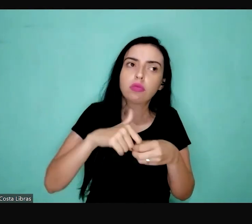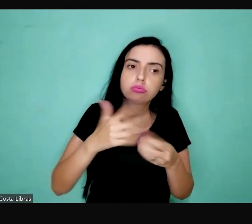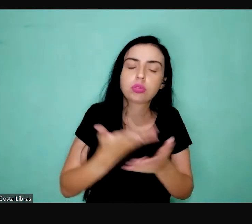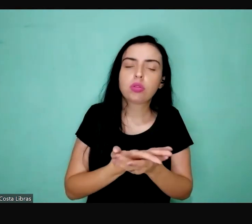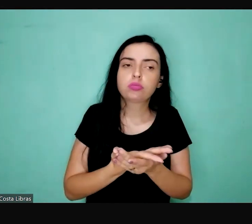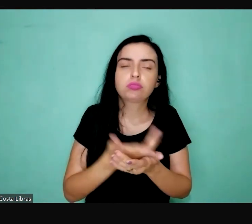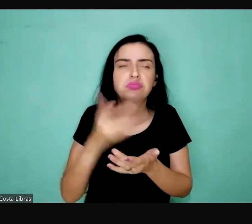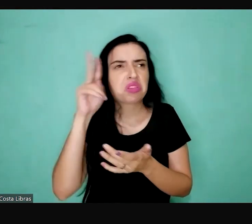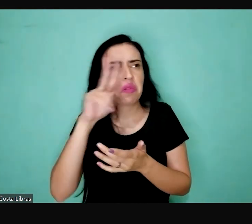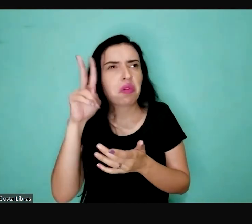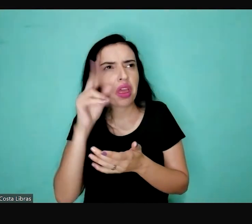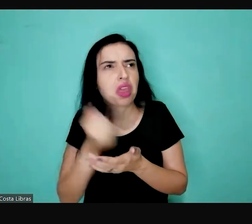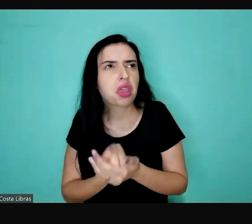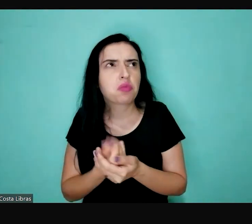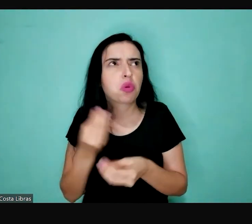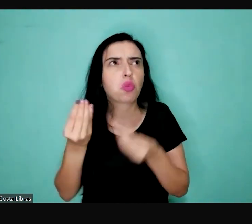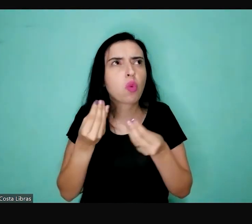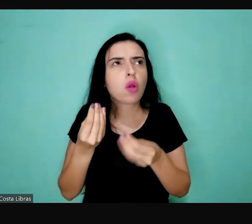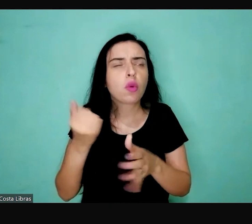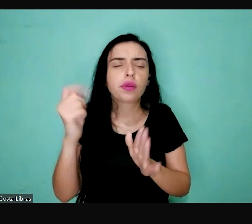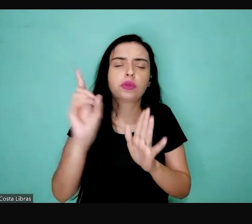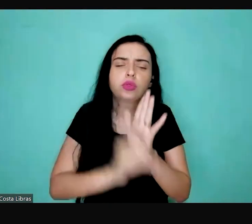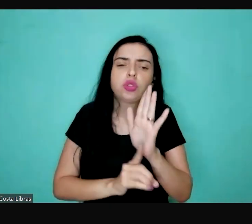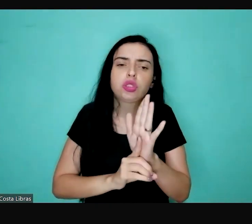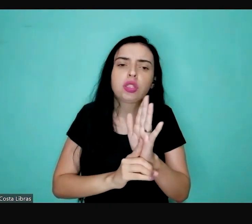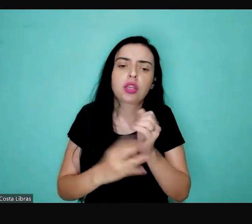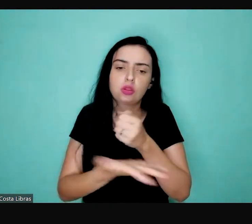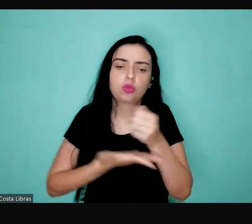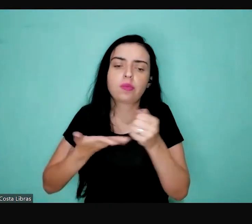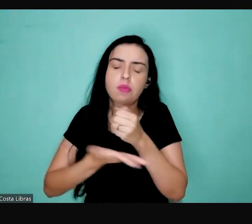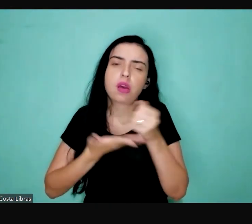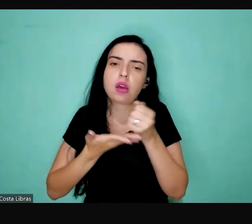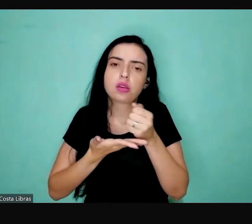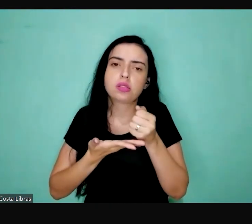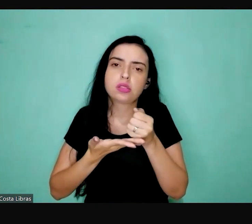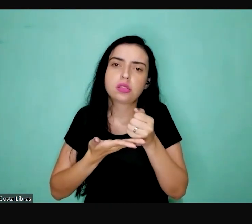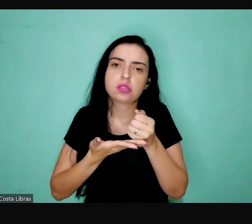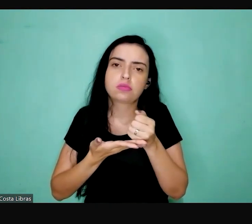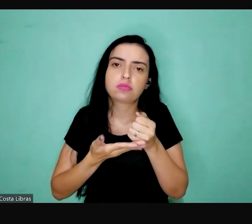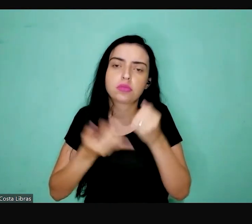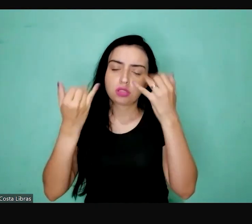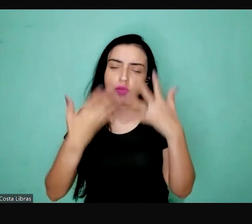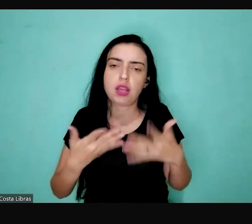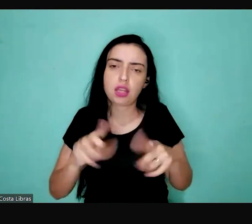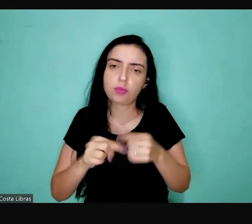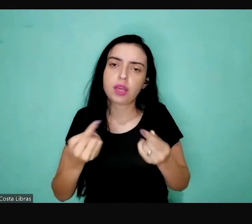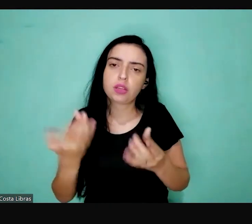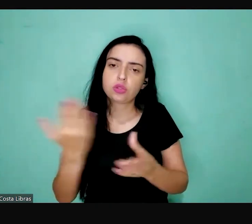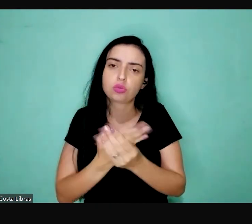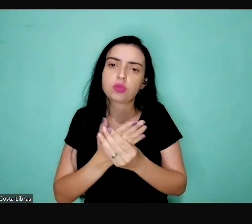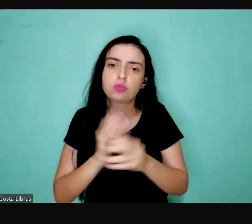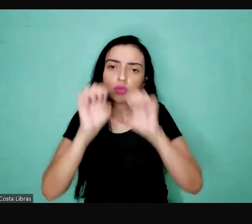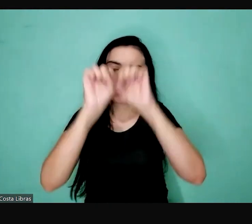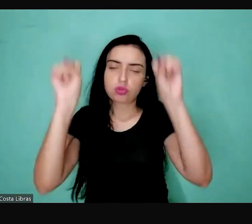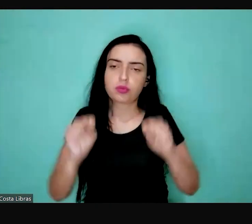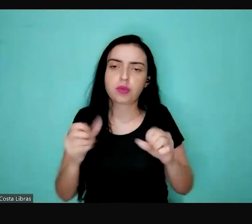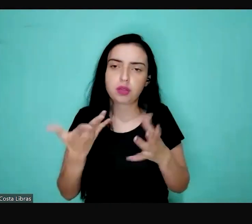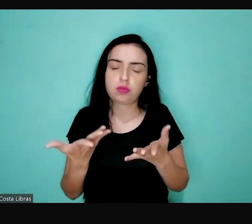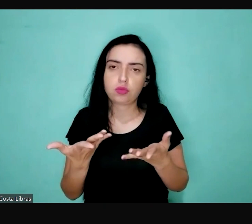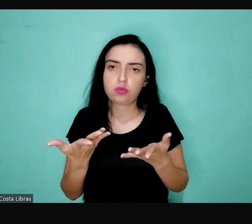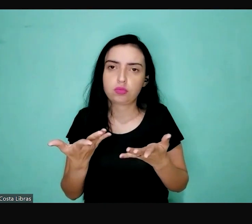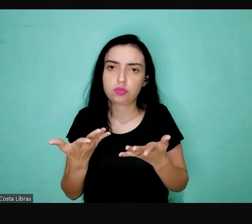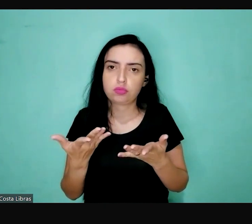não lembro bem qual era o direito fundamental exercitado, mas o Tribunal Constitucional